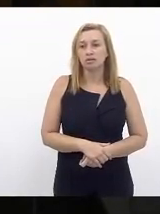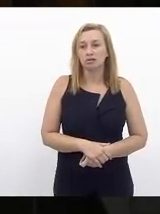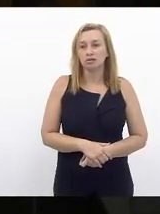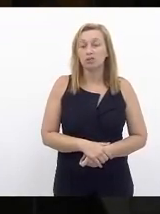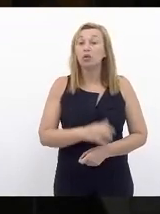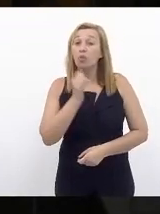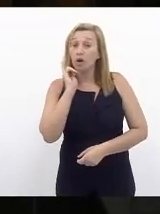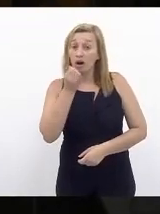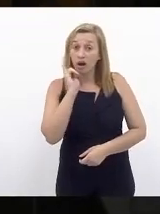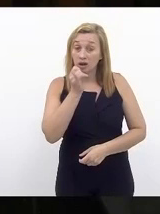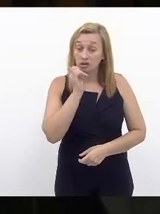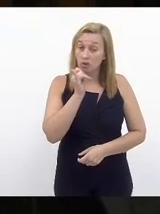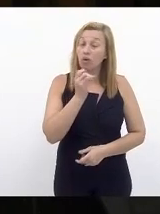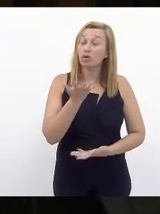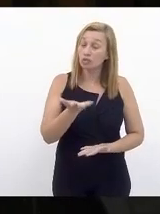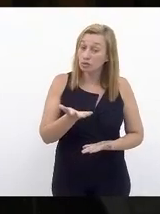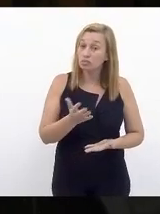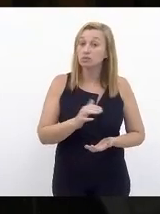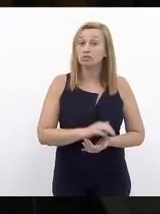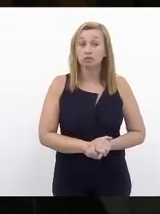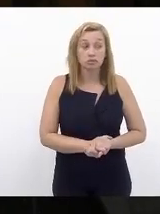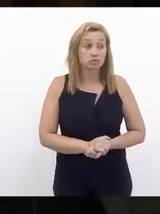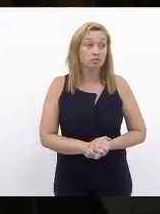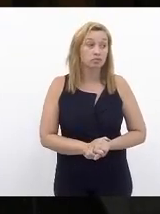os relatórios pormenorizados,